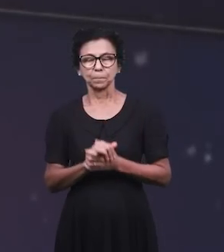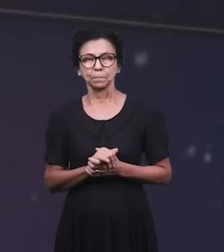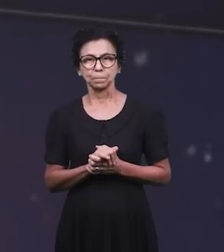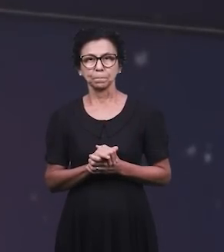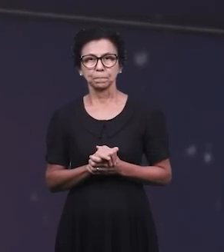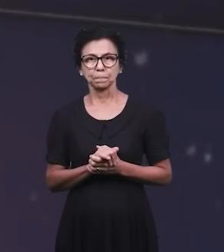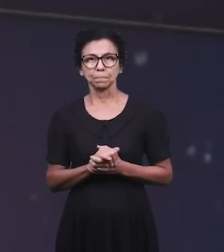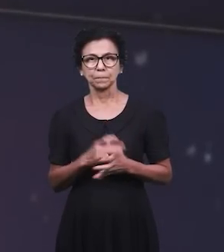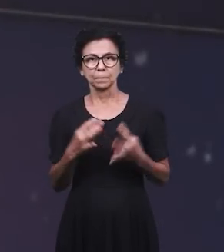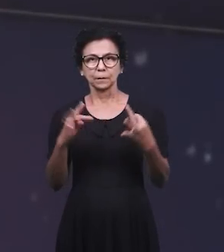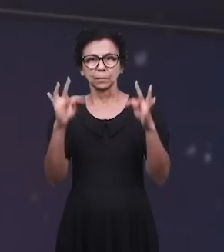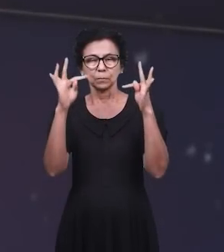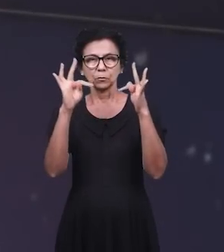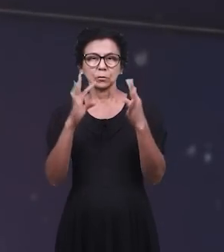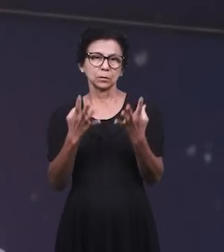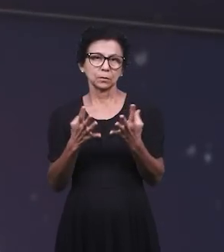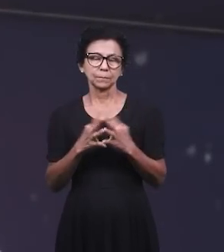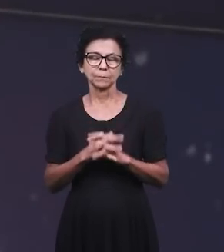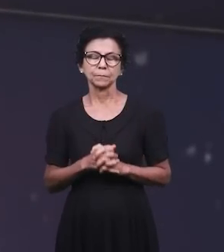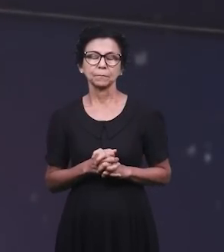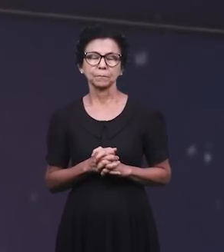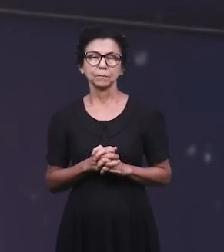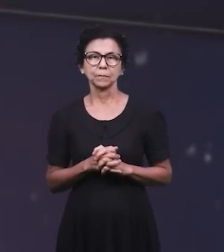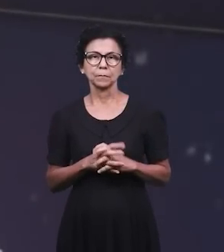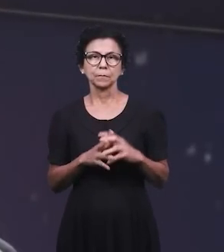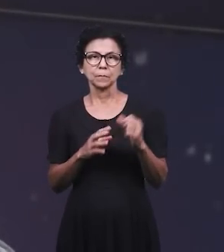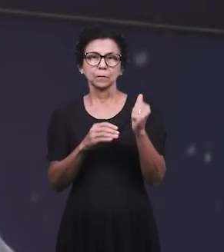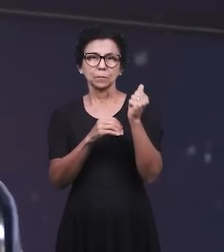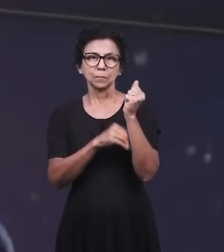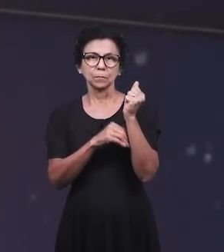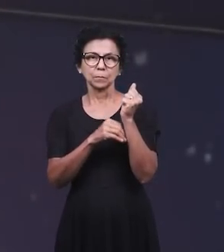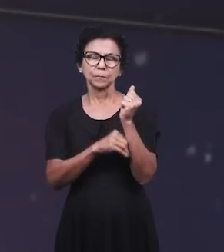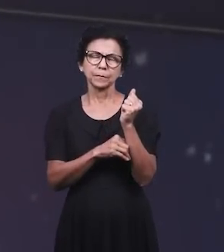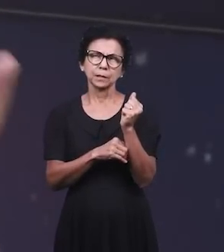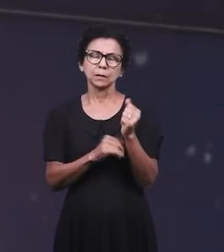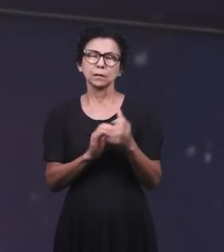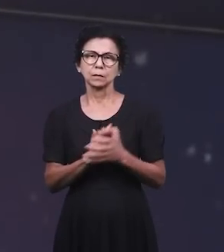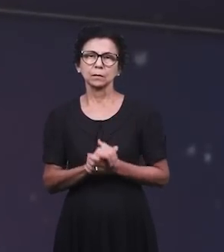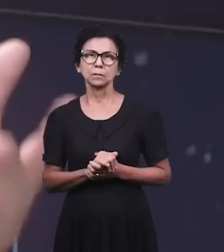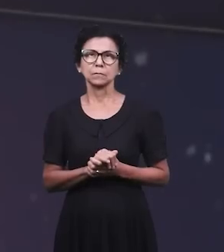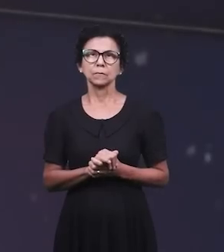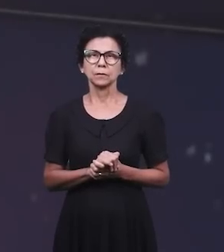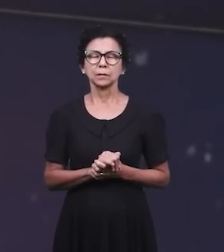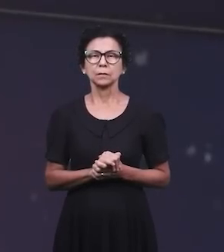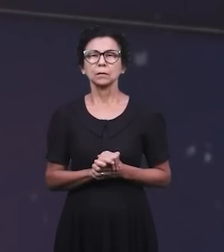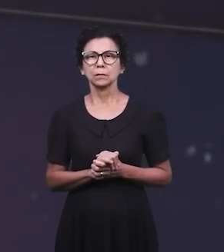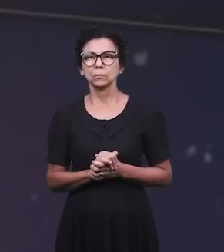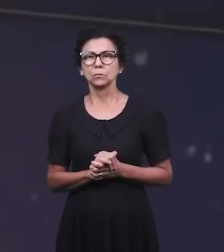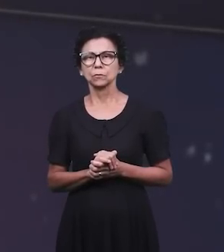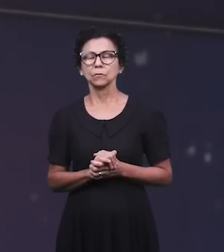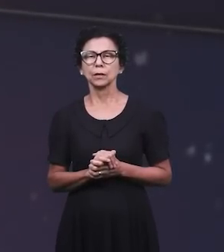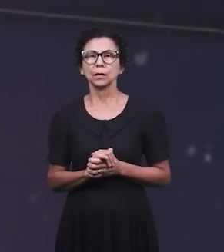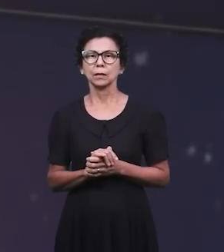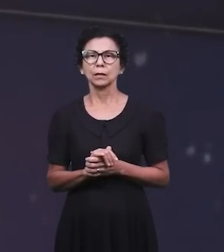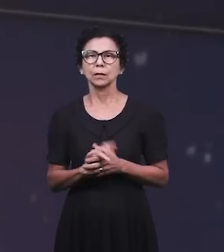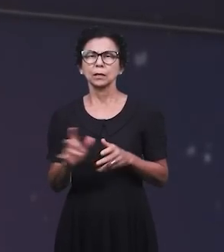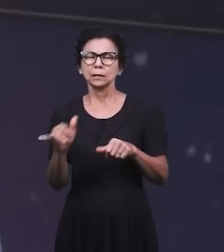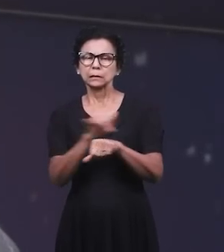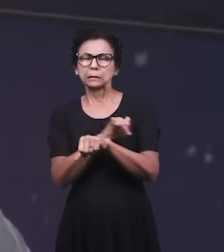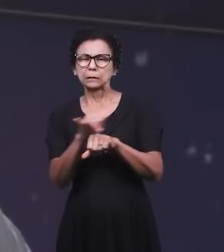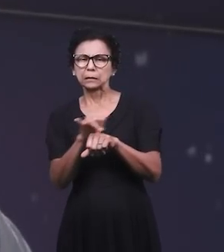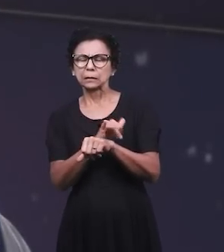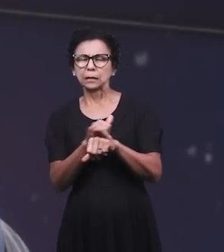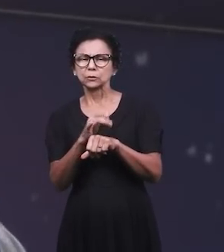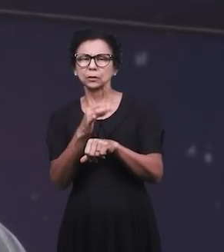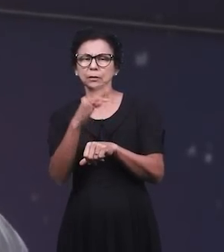princípios que a gente desenvolve técnicas, muitas técnicas inclusive foram desenvolvidas